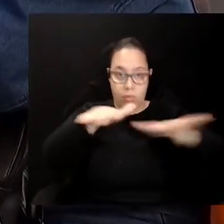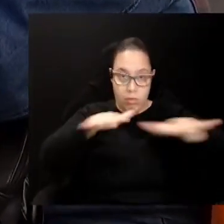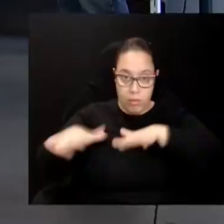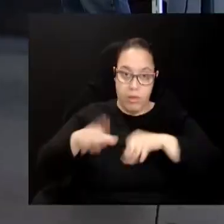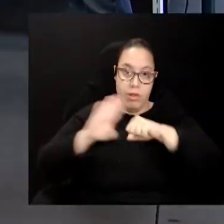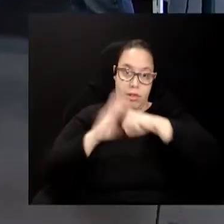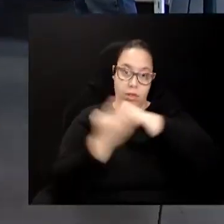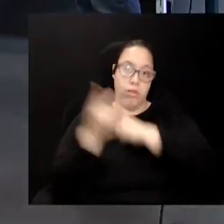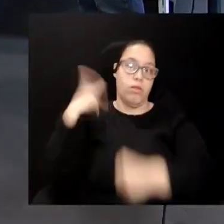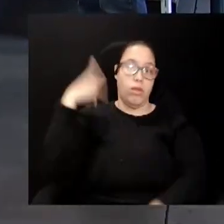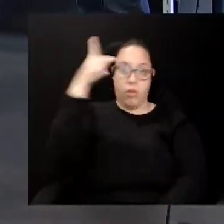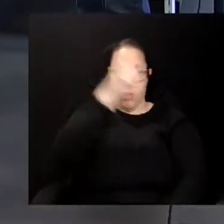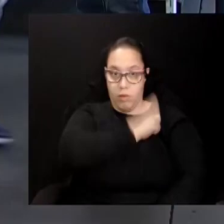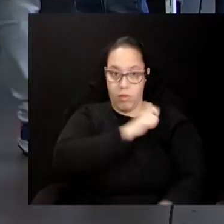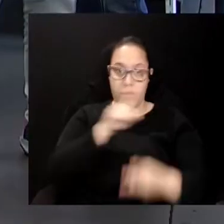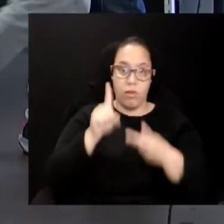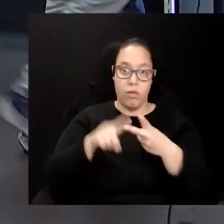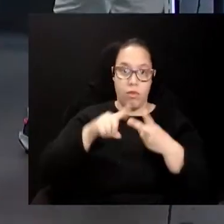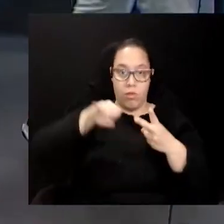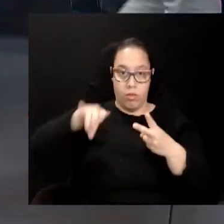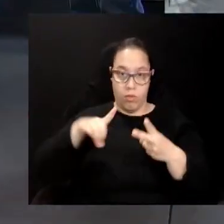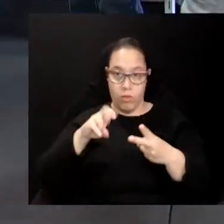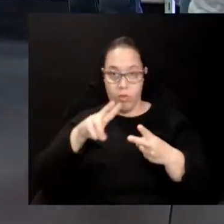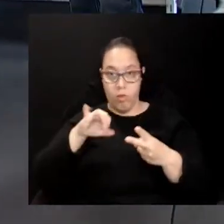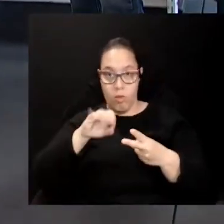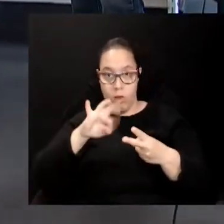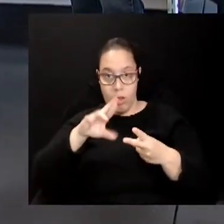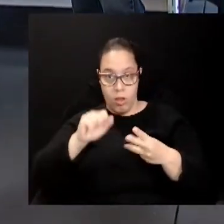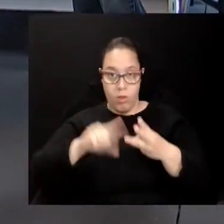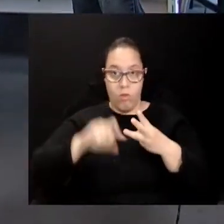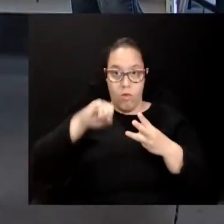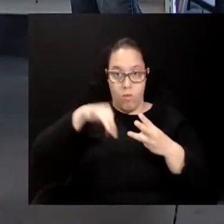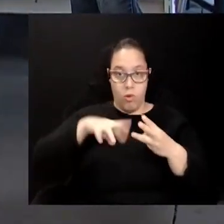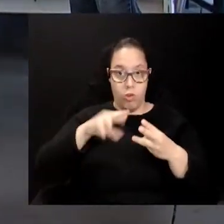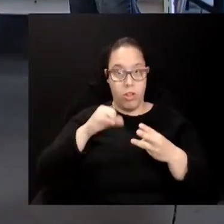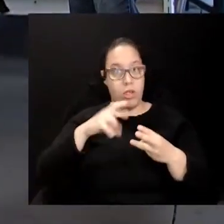Anchieta, Jardim Vista Alegre e Monte Cristo, além